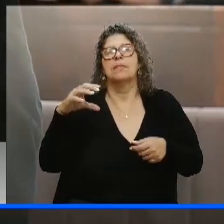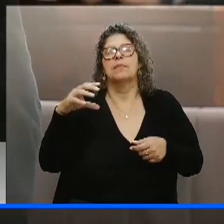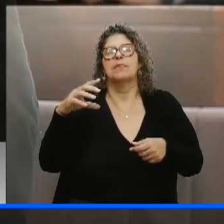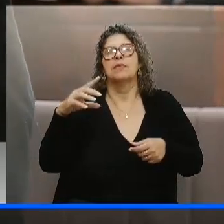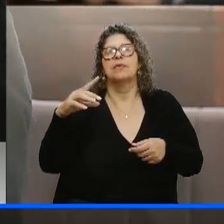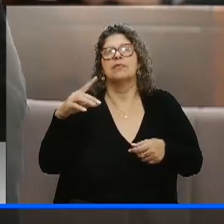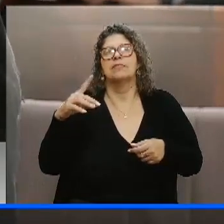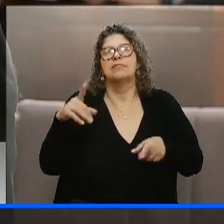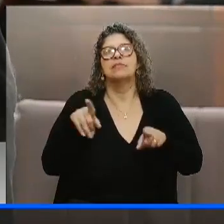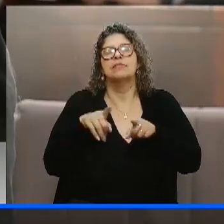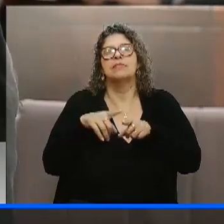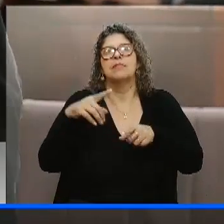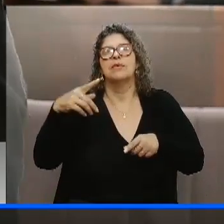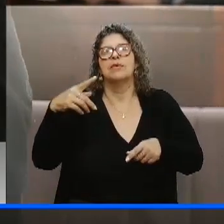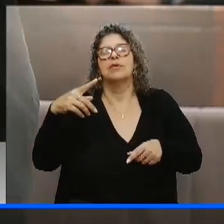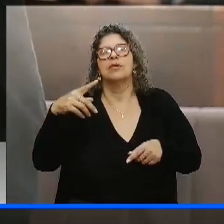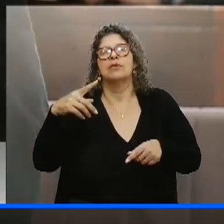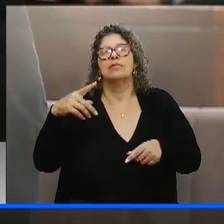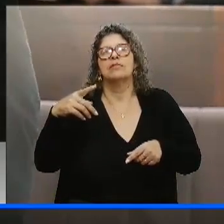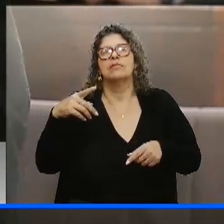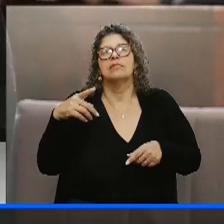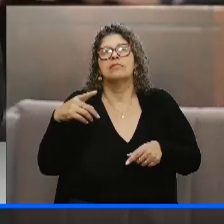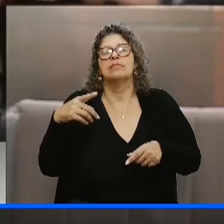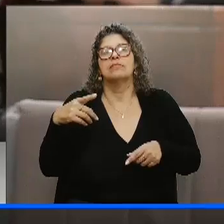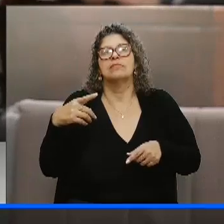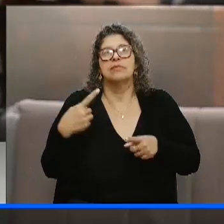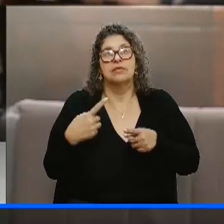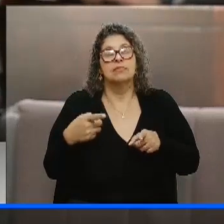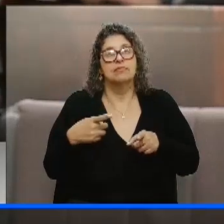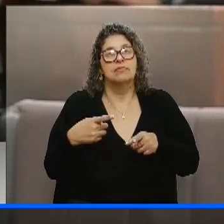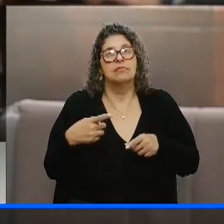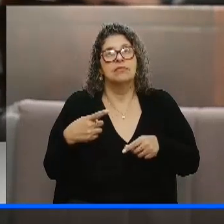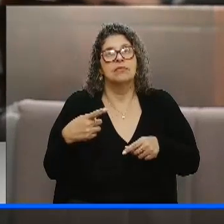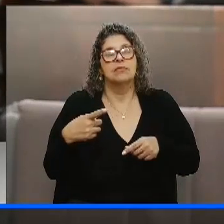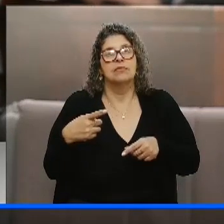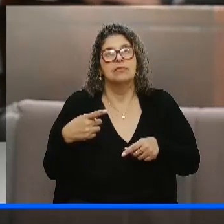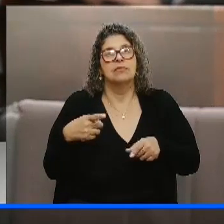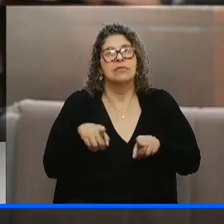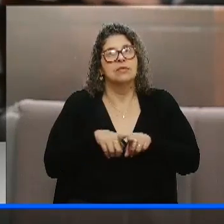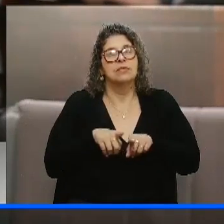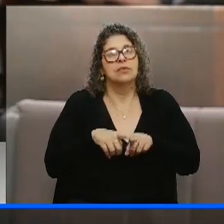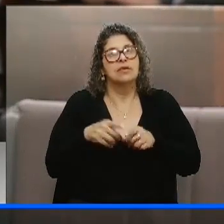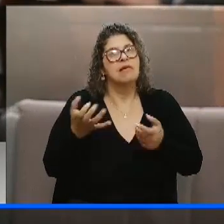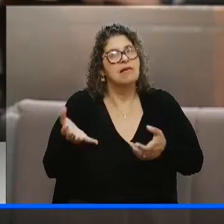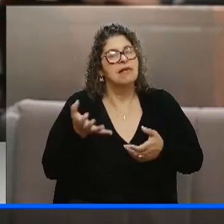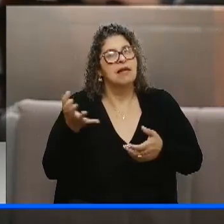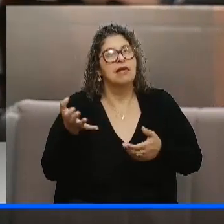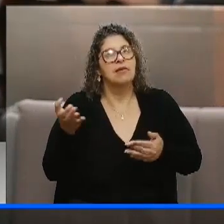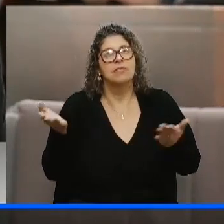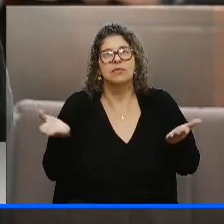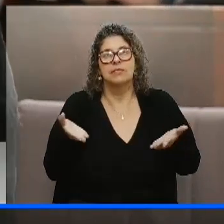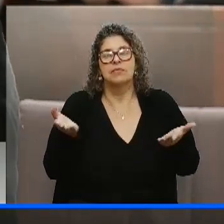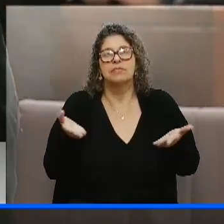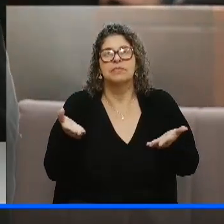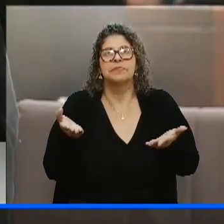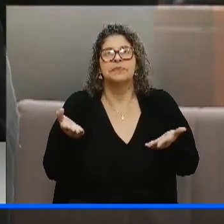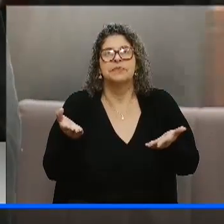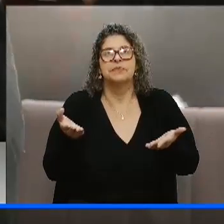da silva e também nós queremos aqui